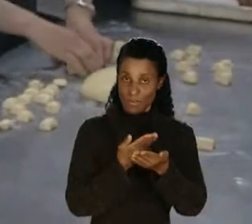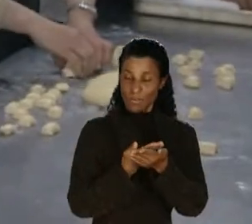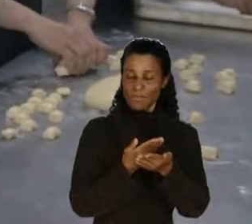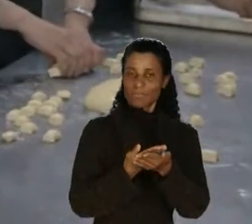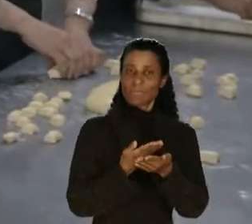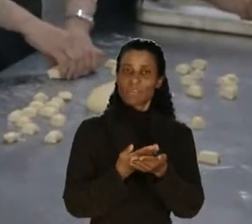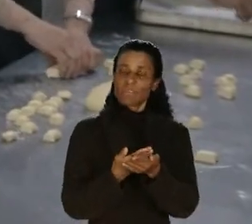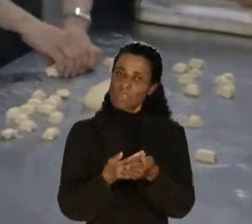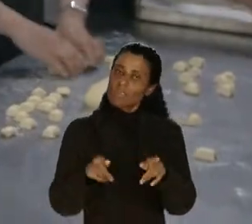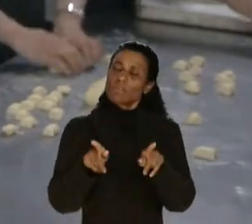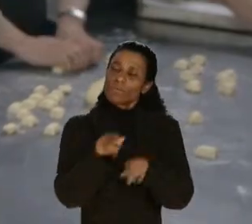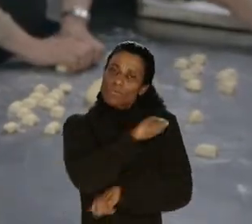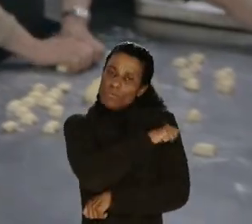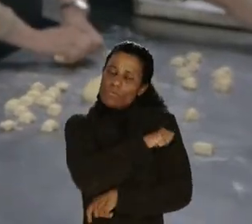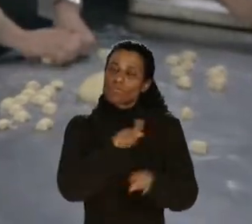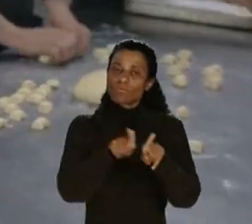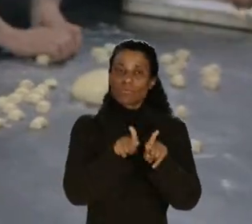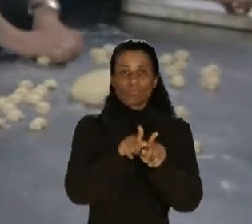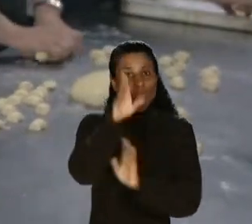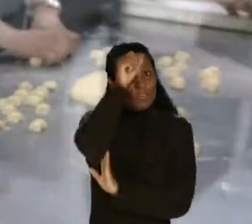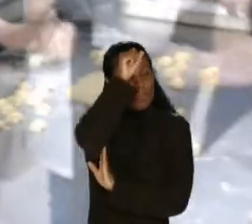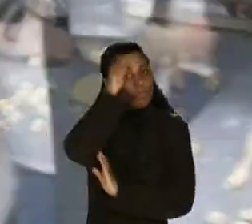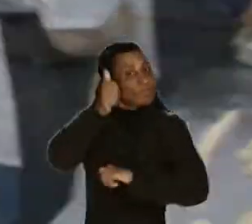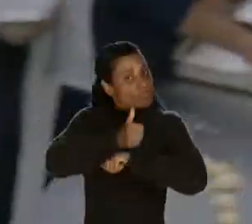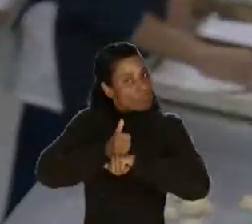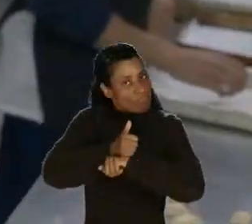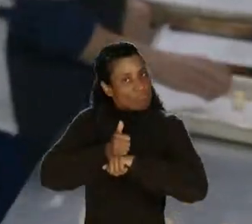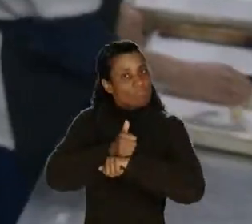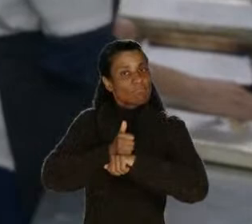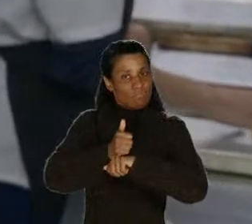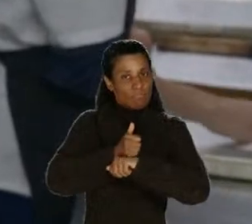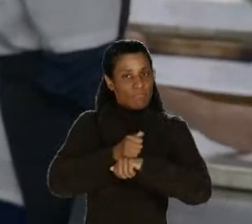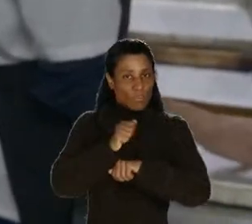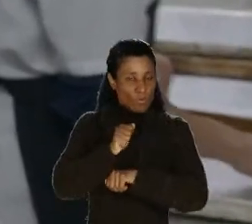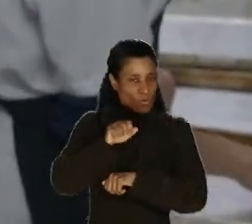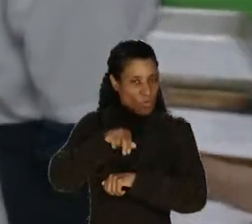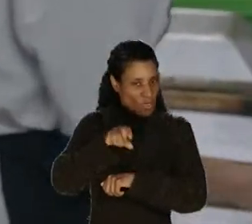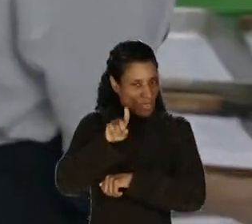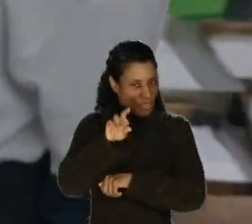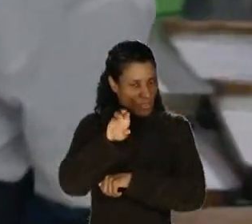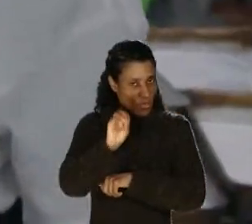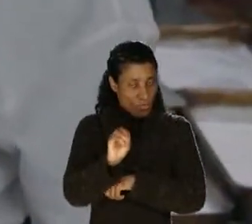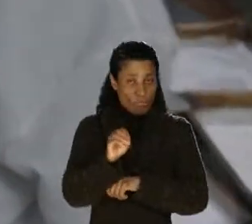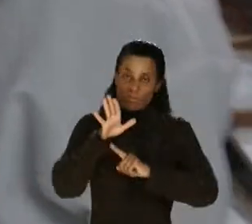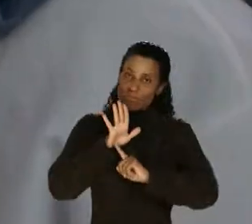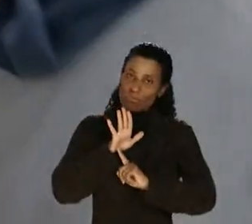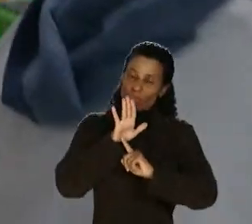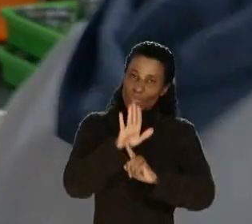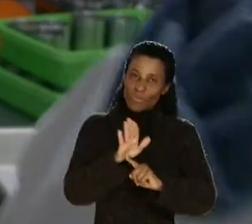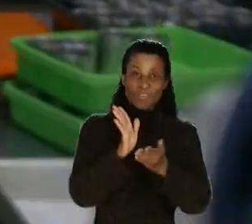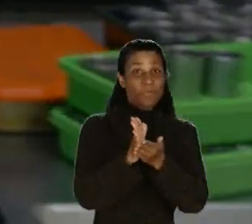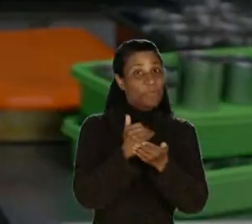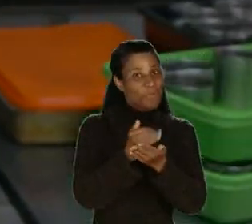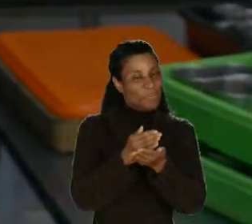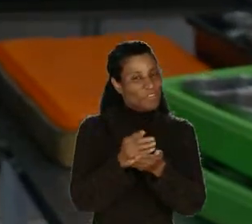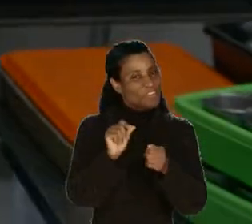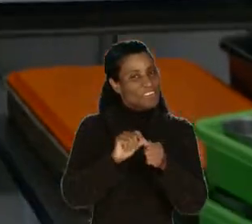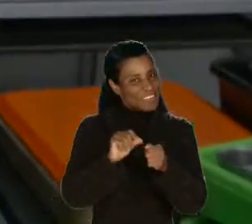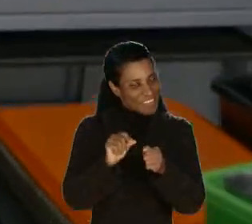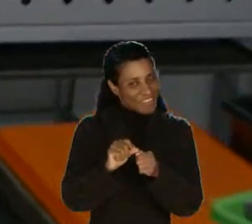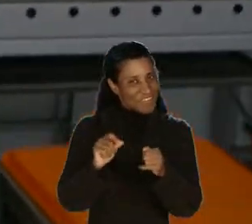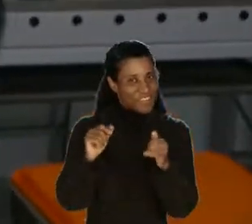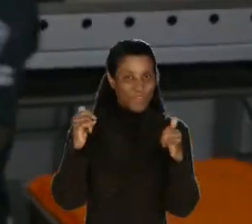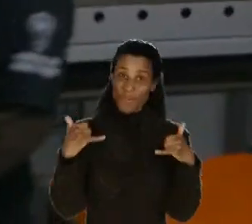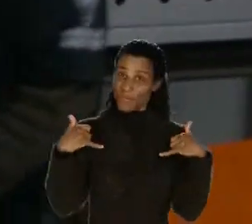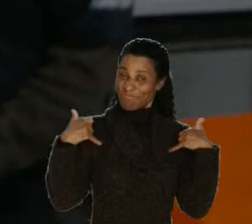Além das aulas regulares, aqui os alunos aprendem uma profissão. O Andrew veio aqui nos mostrar o bolo